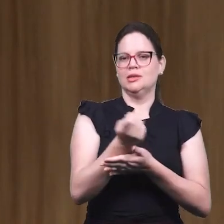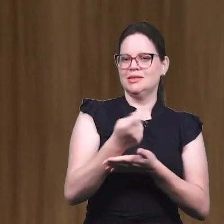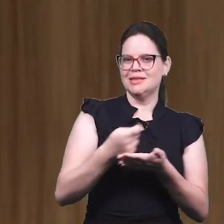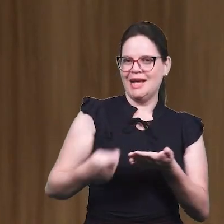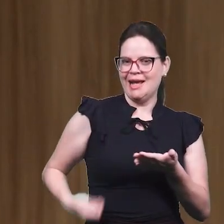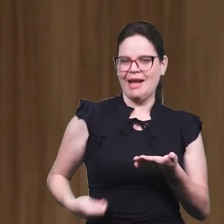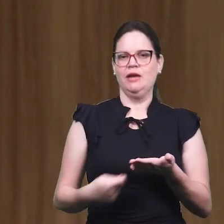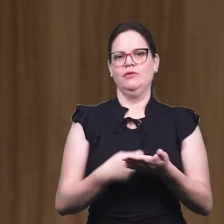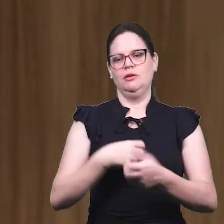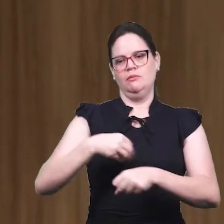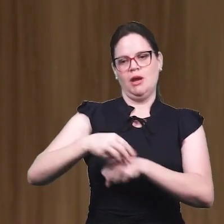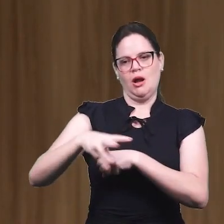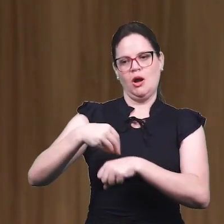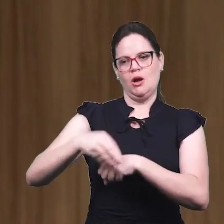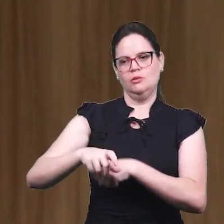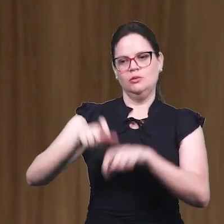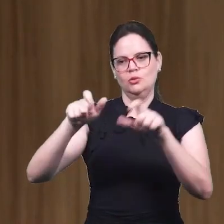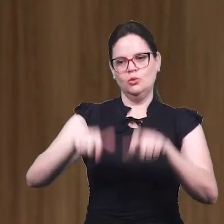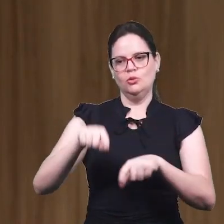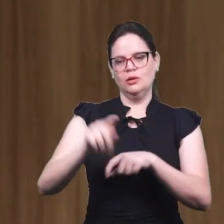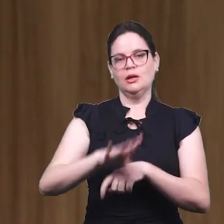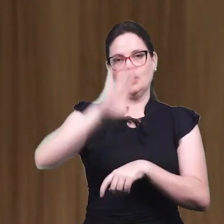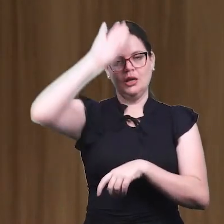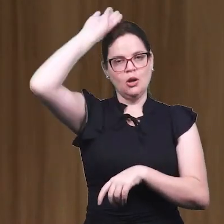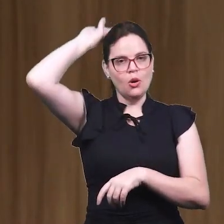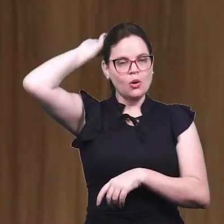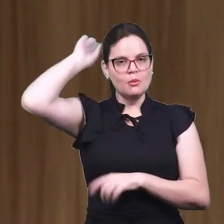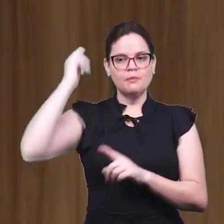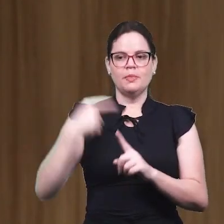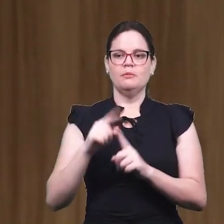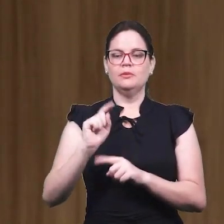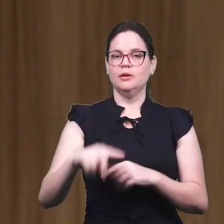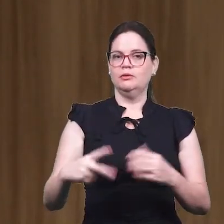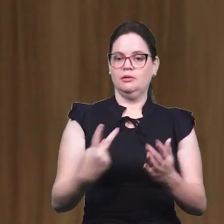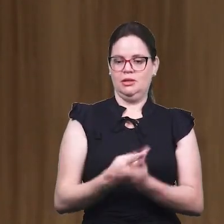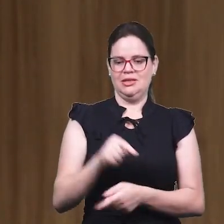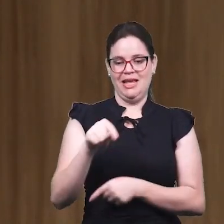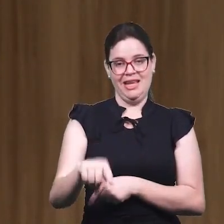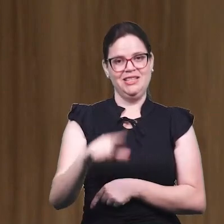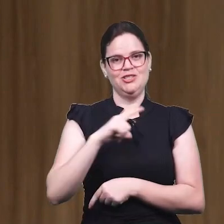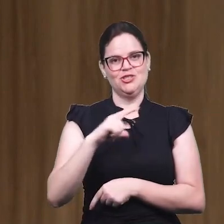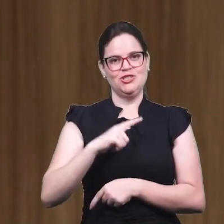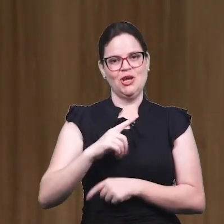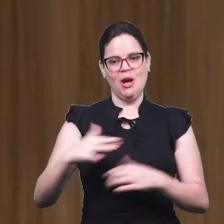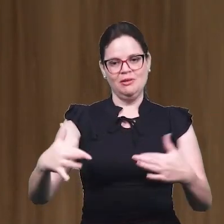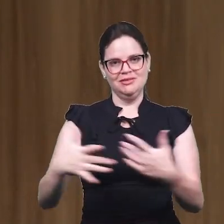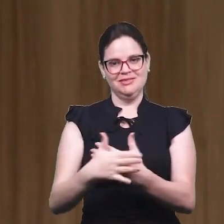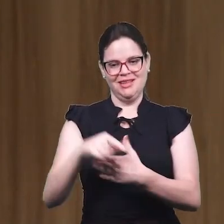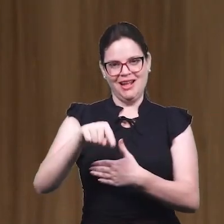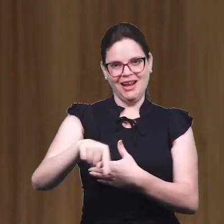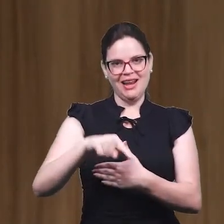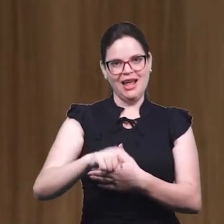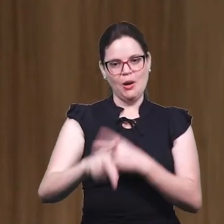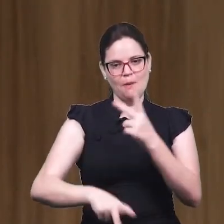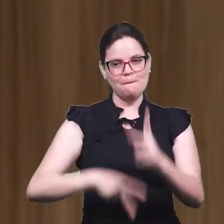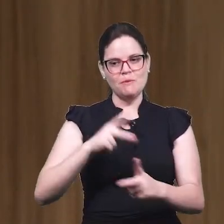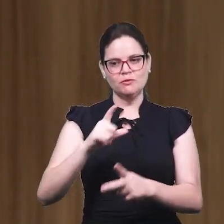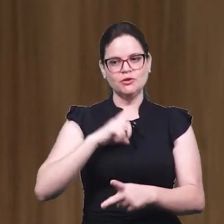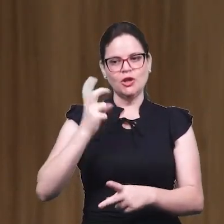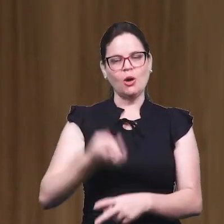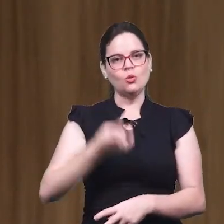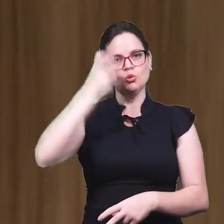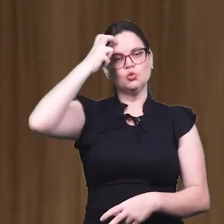que estava em Roma, que estava acostumada com a autoridade de um império, que absorveu